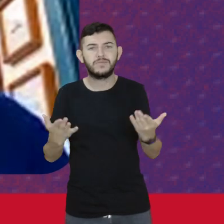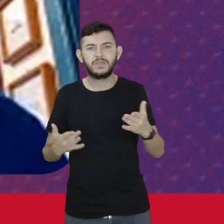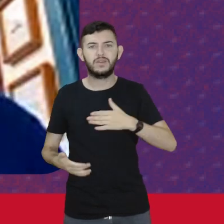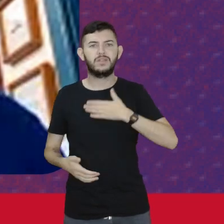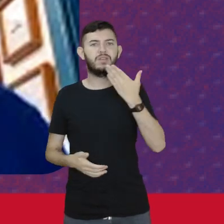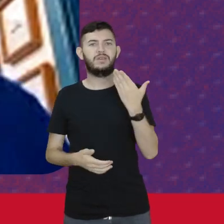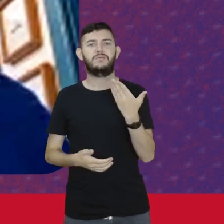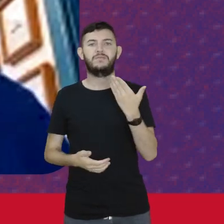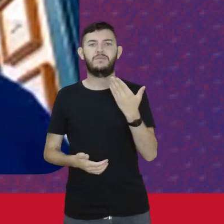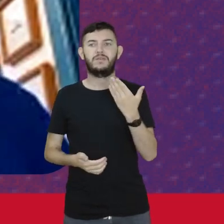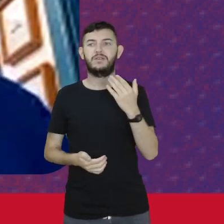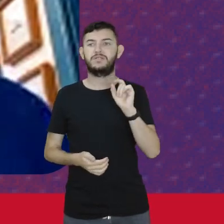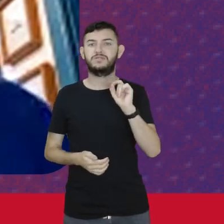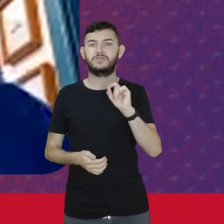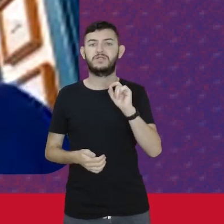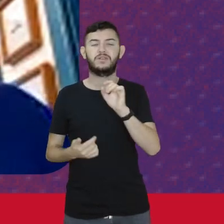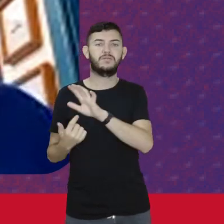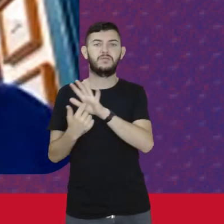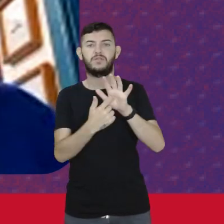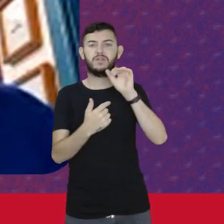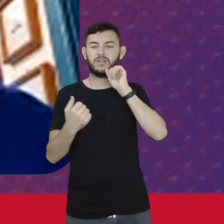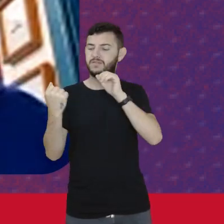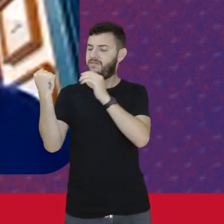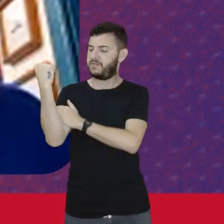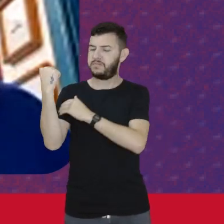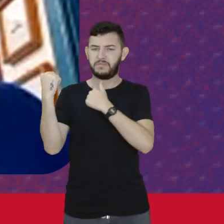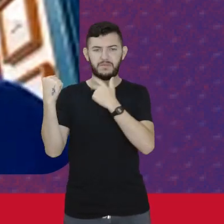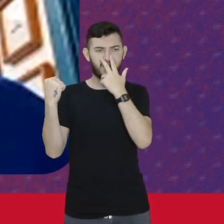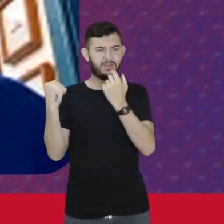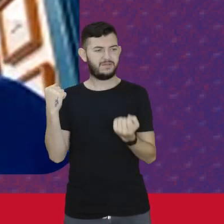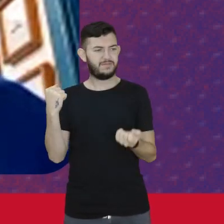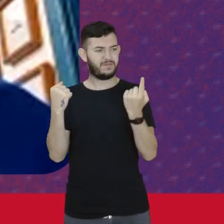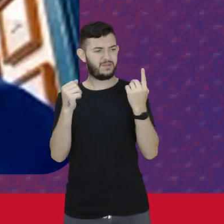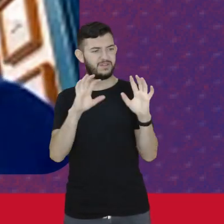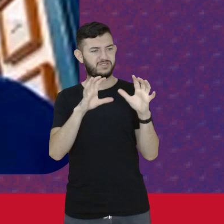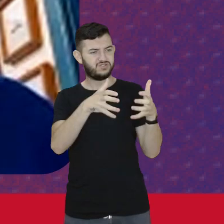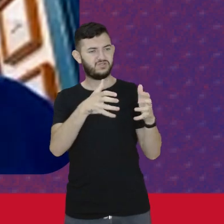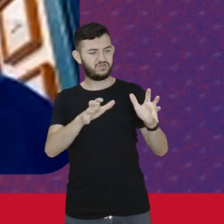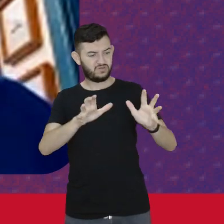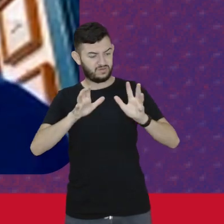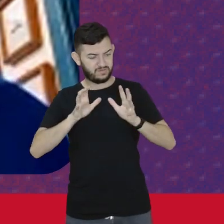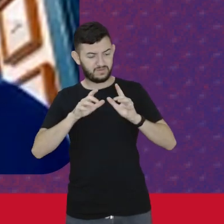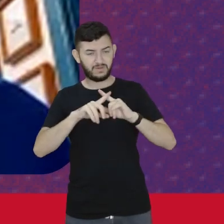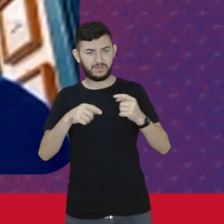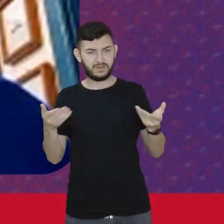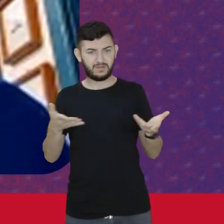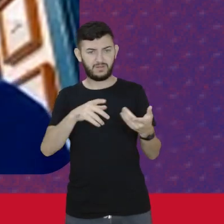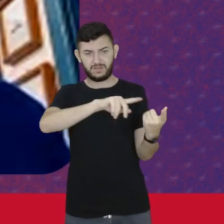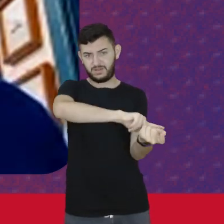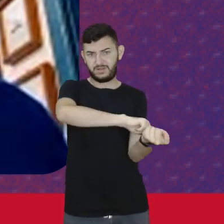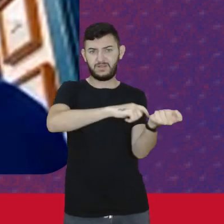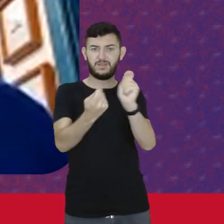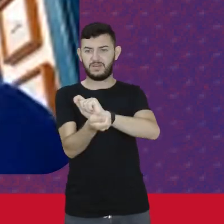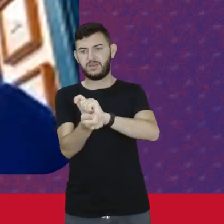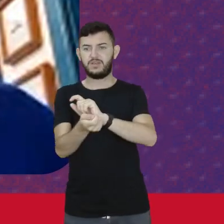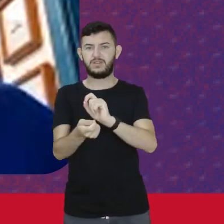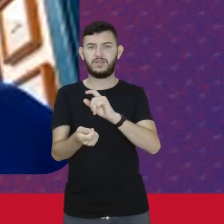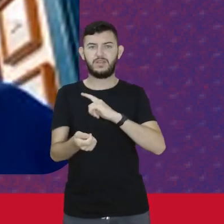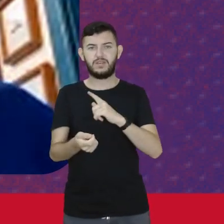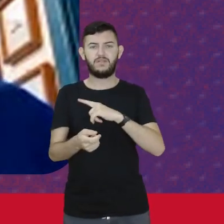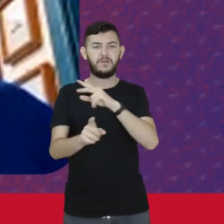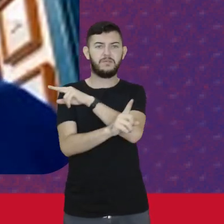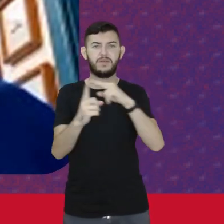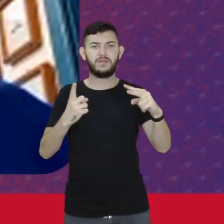o feminismo, que era visto como algo de elite, passou a ser visto com um outro olhar, né,